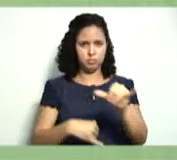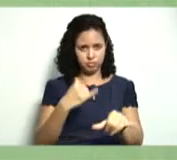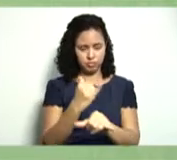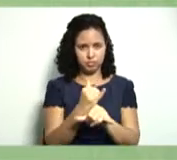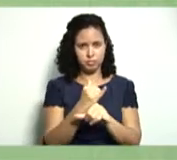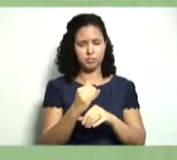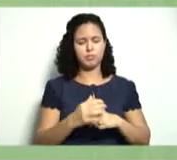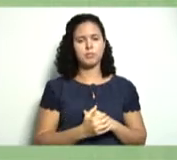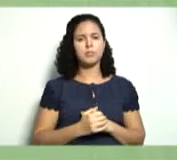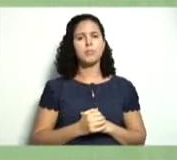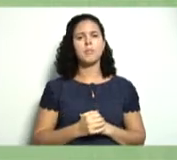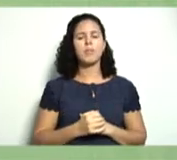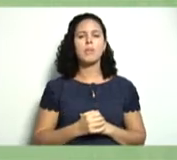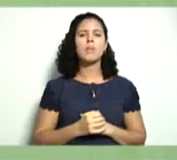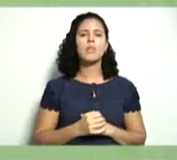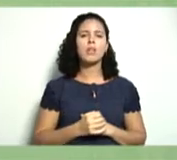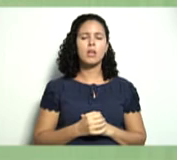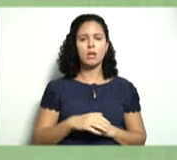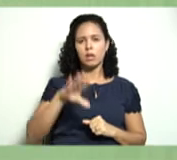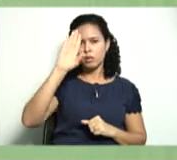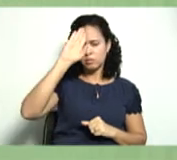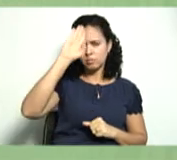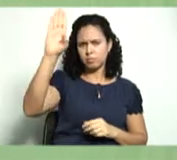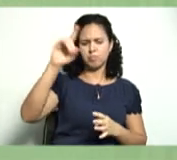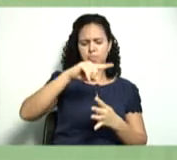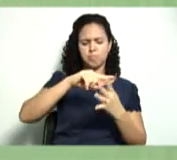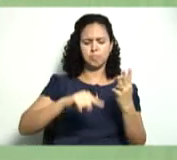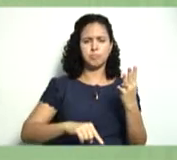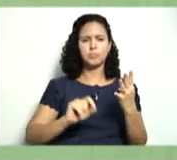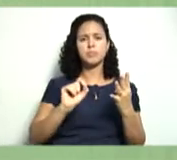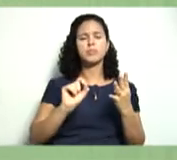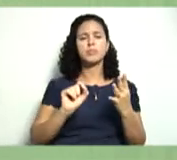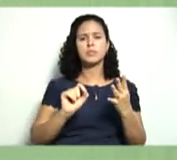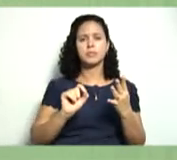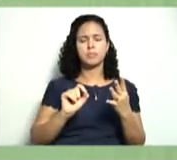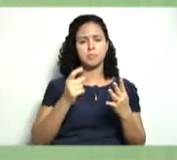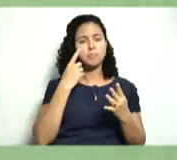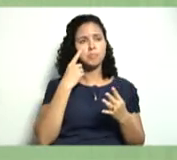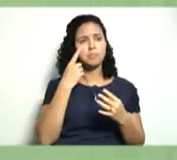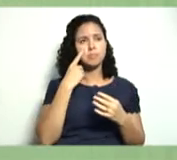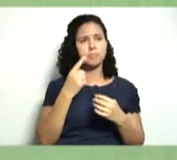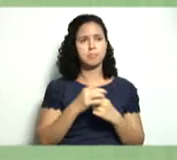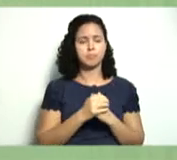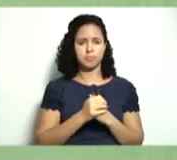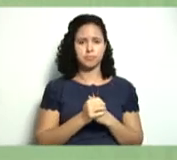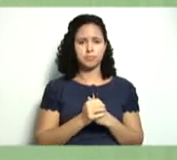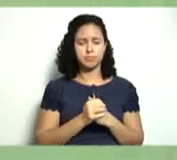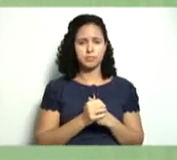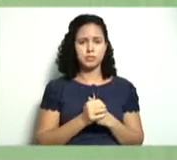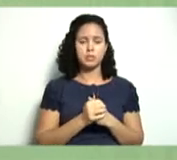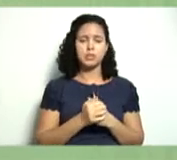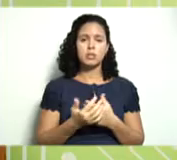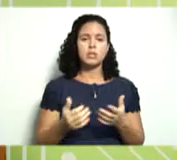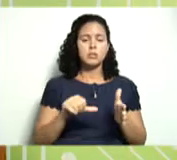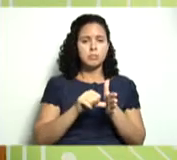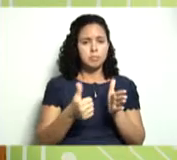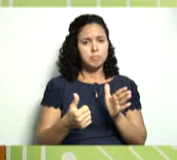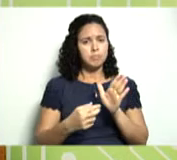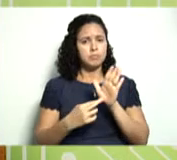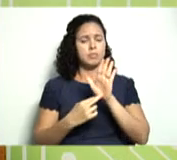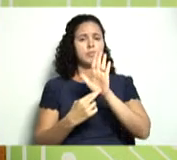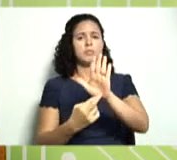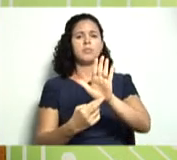continuando ap os principais protocolo usado na internet agora então assim primeiro a gente mostrou pra